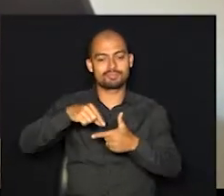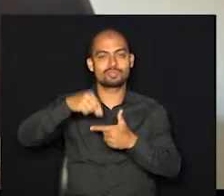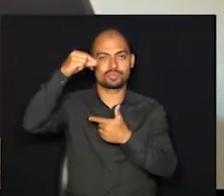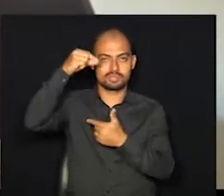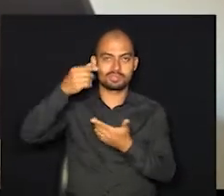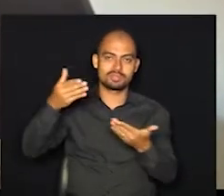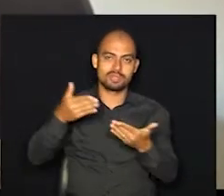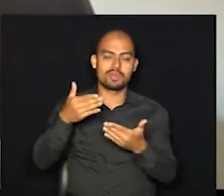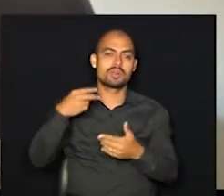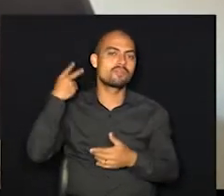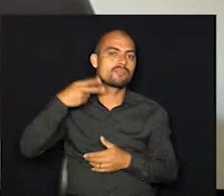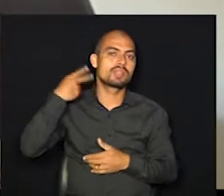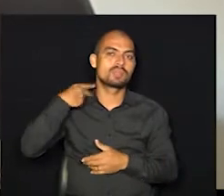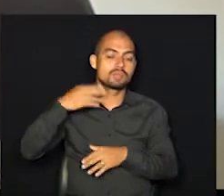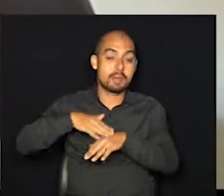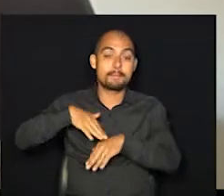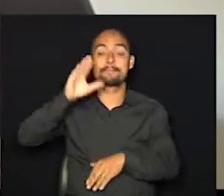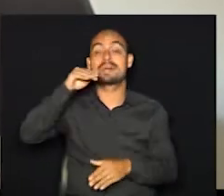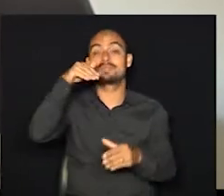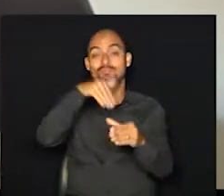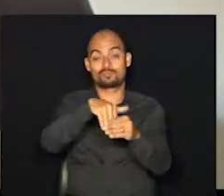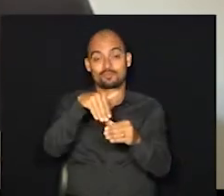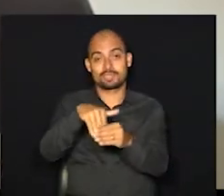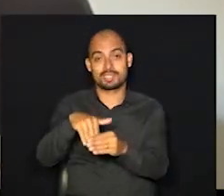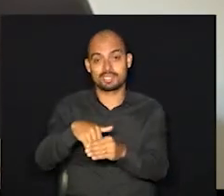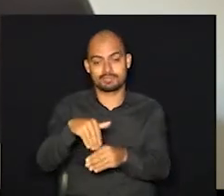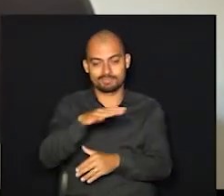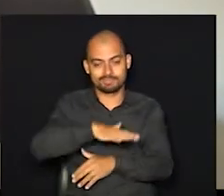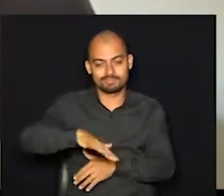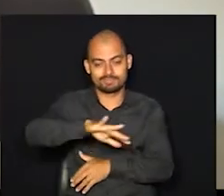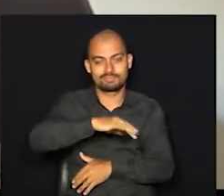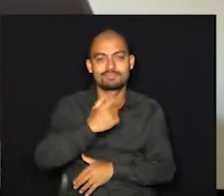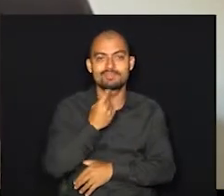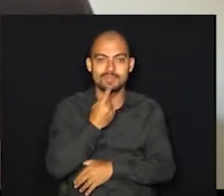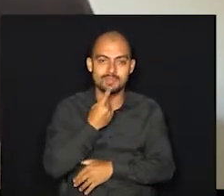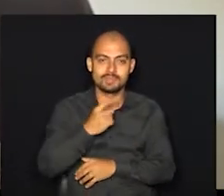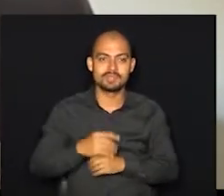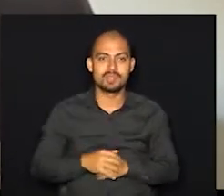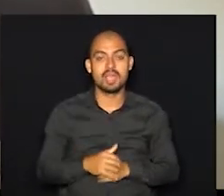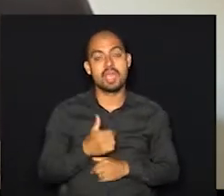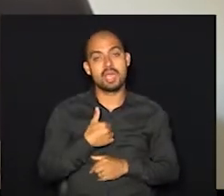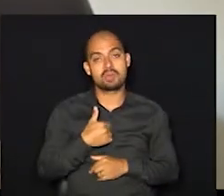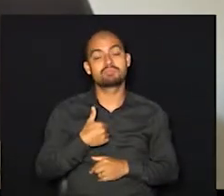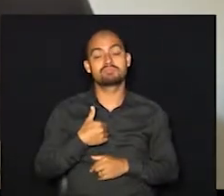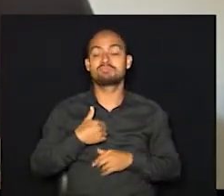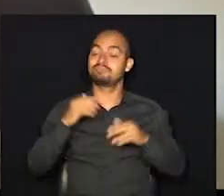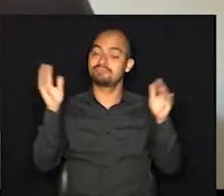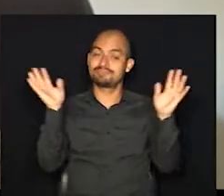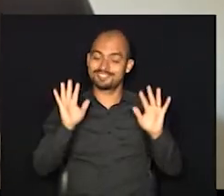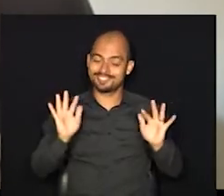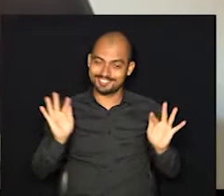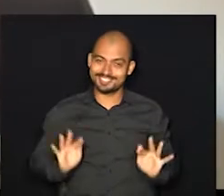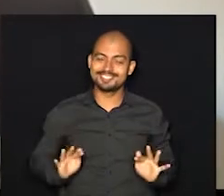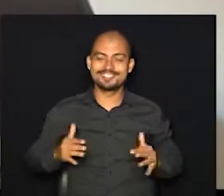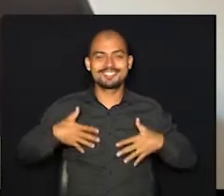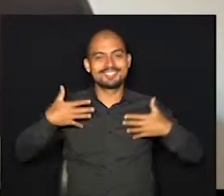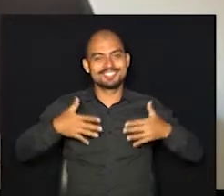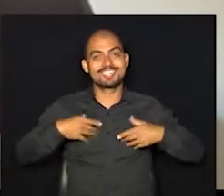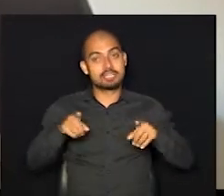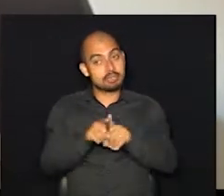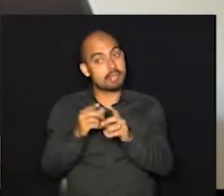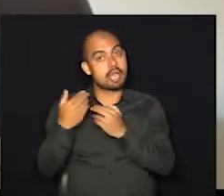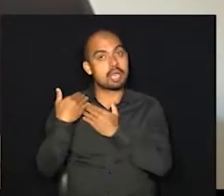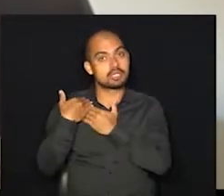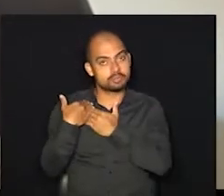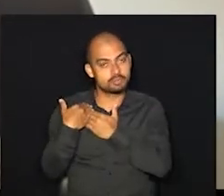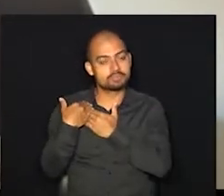eu fosse eleita esse ano como a vereadora mais votada da cidade E isso me deixa com muita alegria, satisfação e com